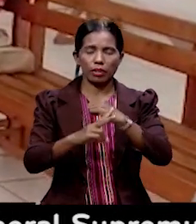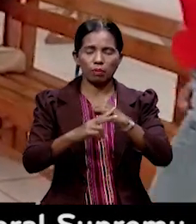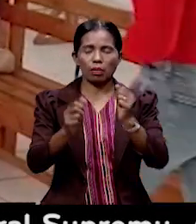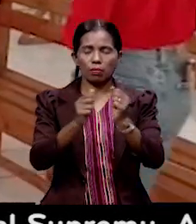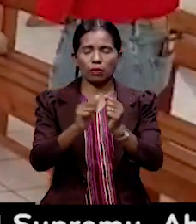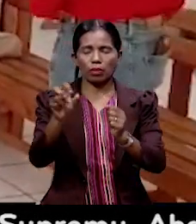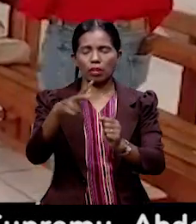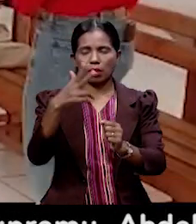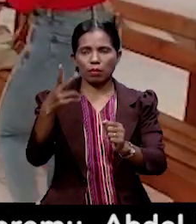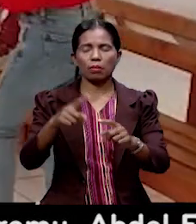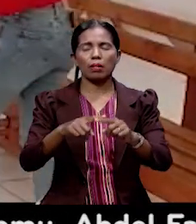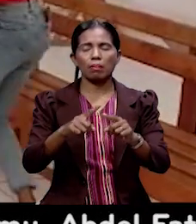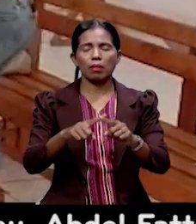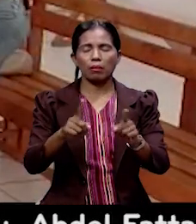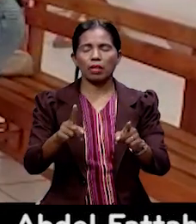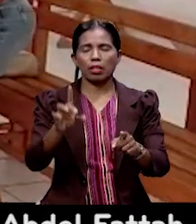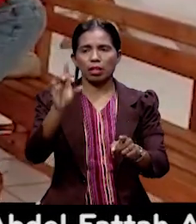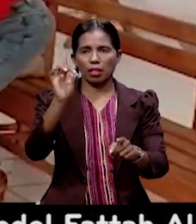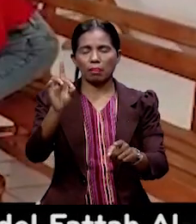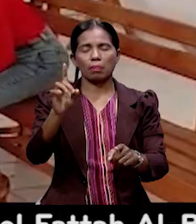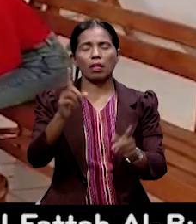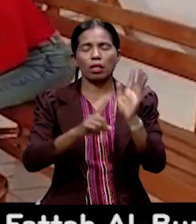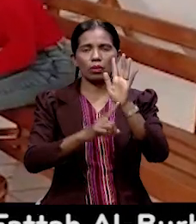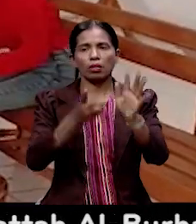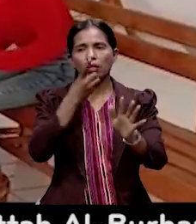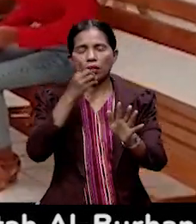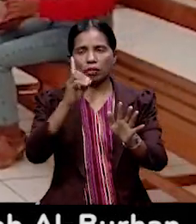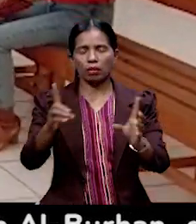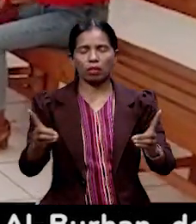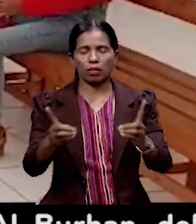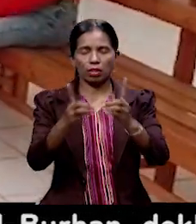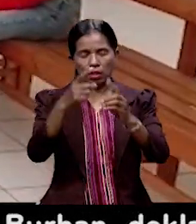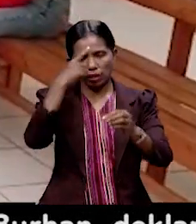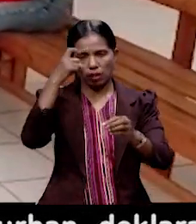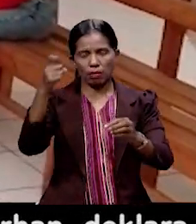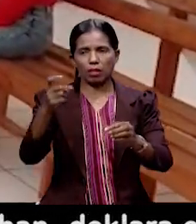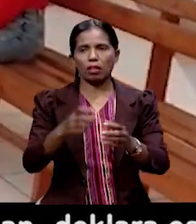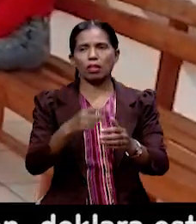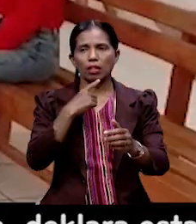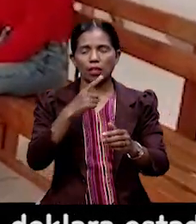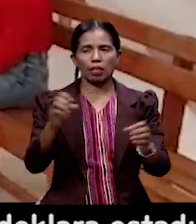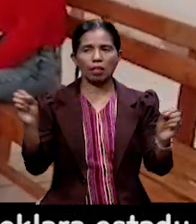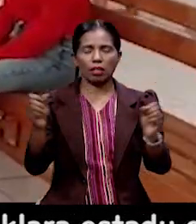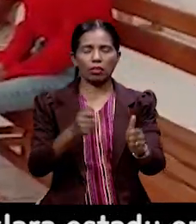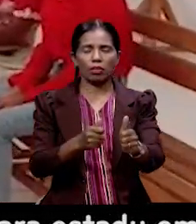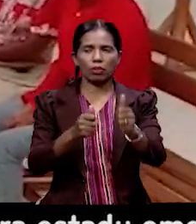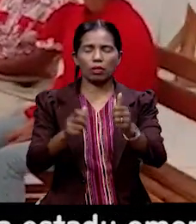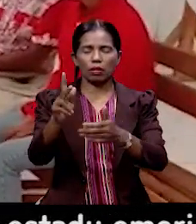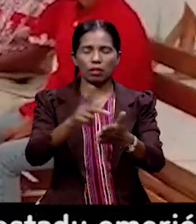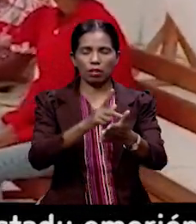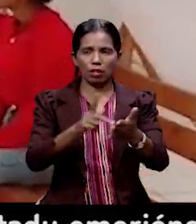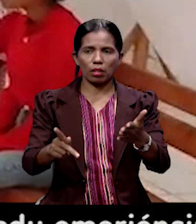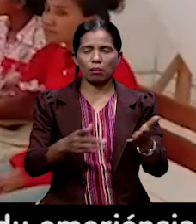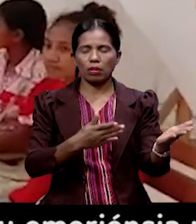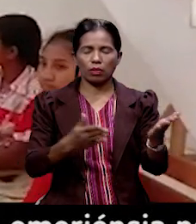resintolu, maibe valudeit, makhato declaração contra arguidu, tambane defesa considera la prensa elementu krimi hodi condena